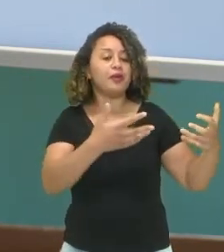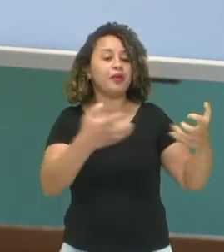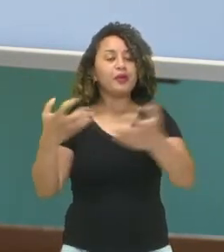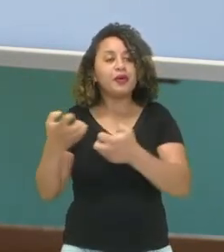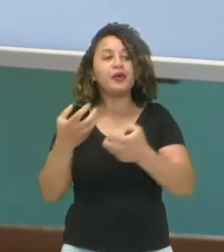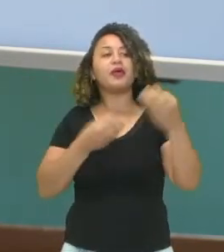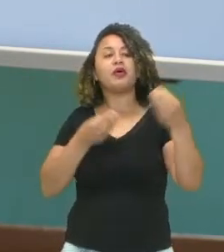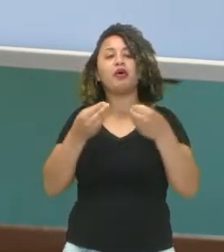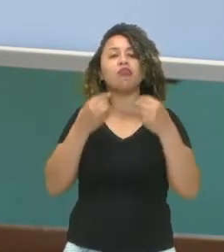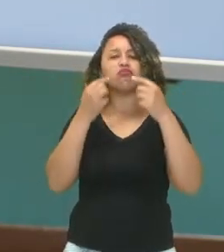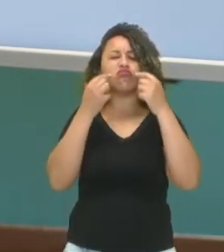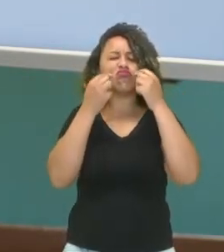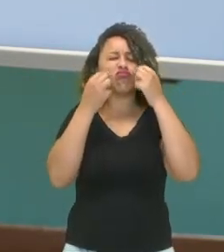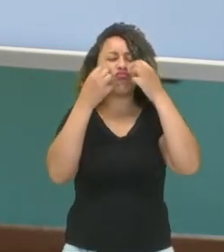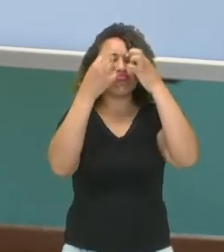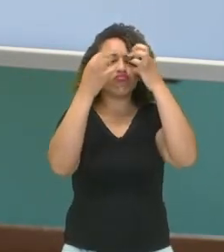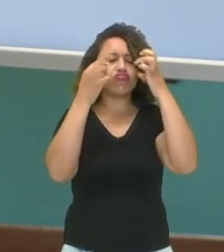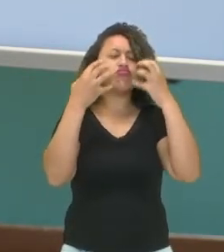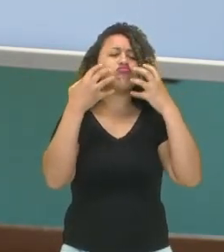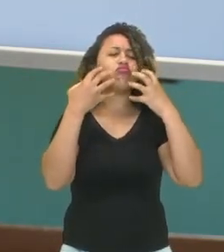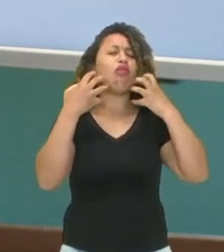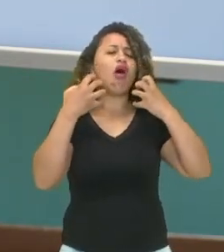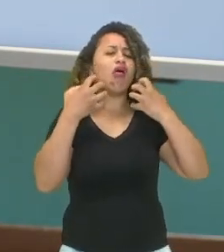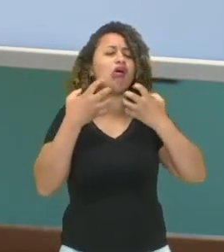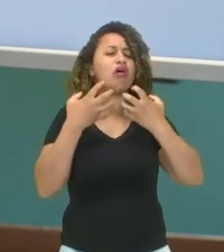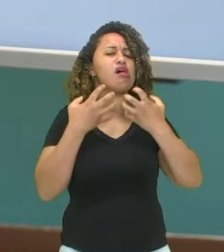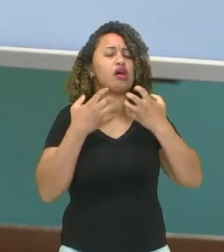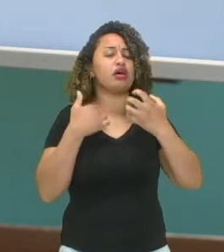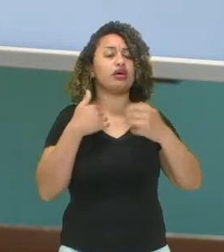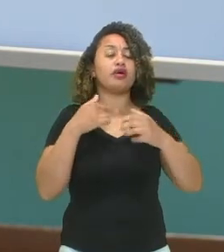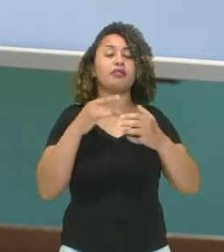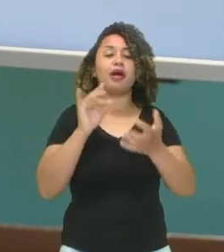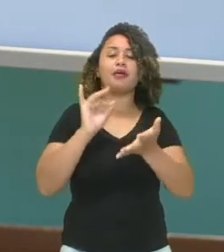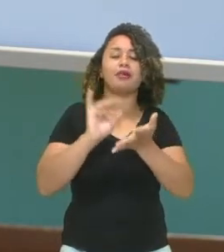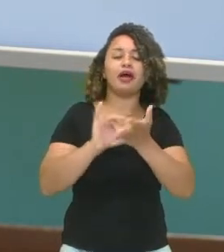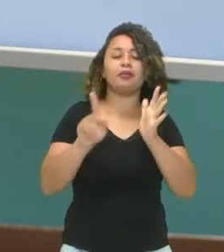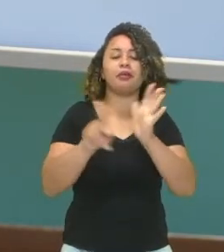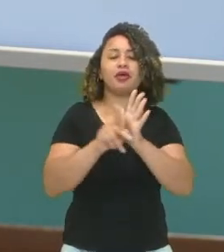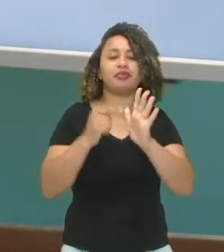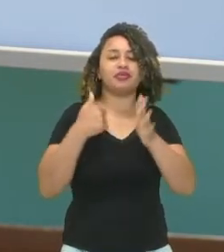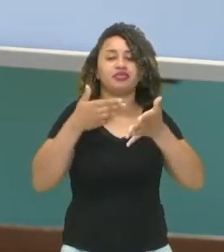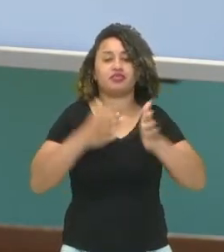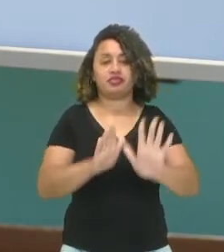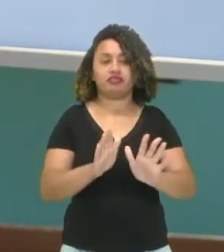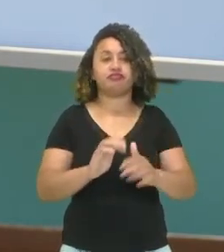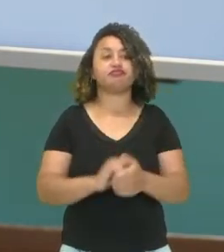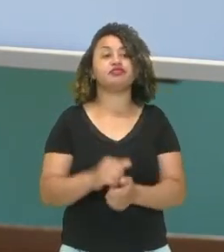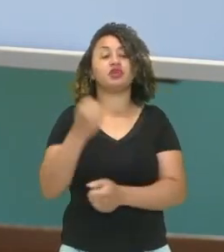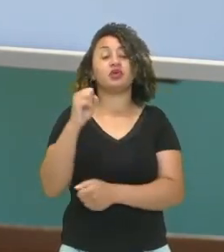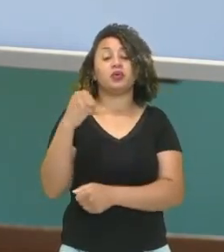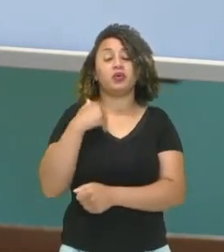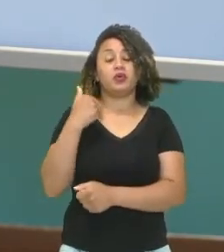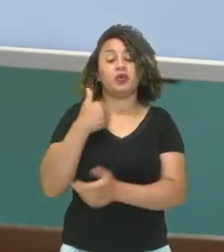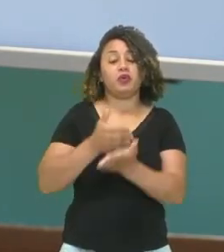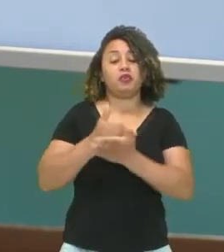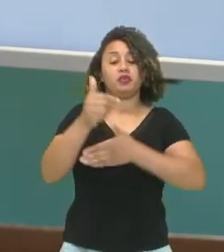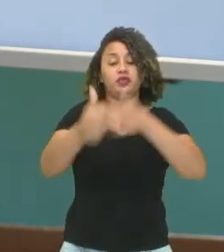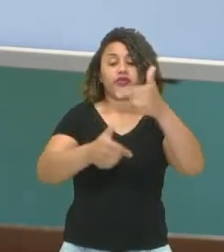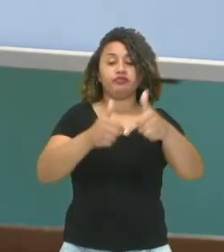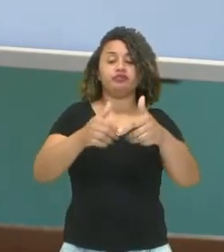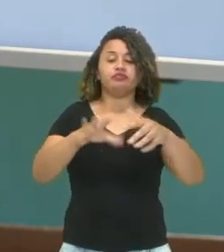é uma ruga, né? Então uma marca de nascença, por exemplo, né? Aos 18 anos de idade começou a trabalhar como